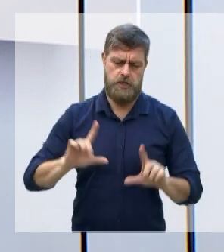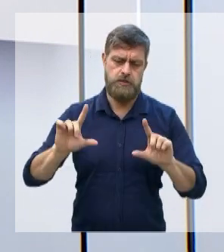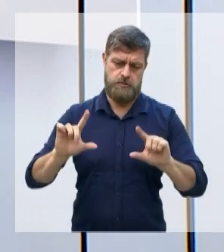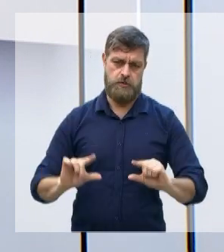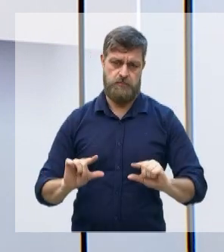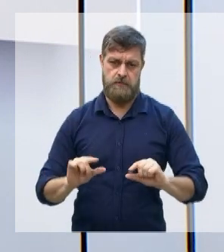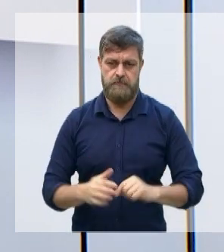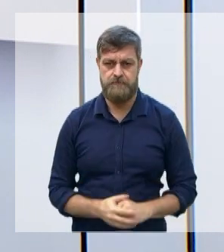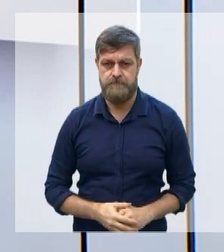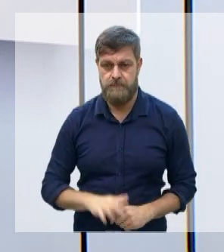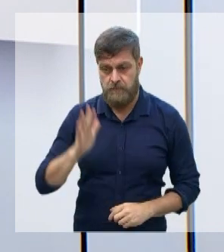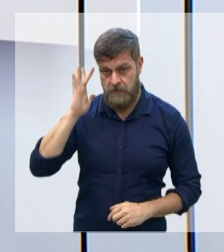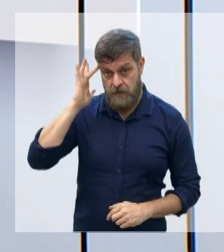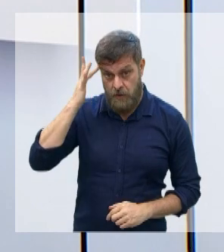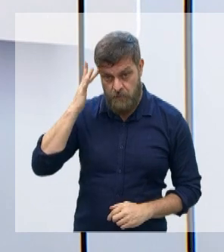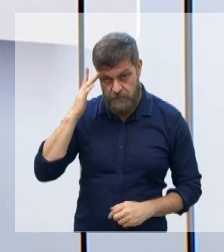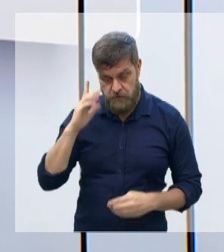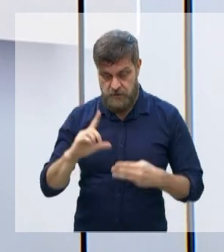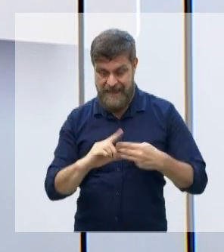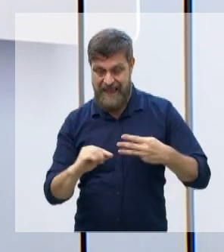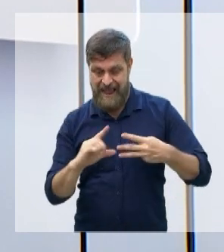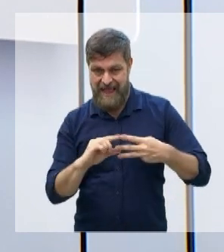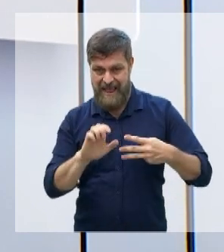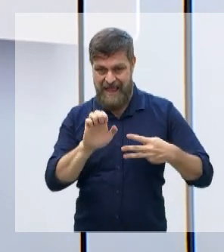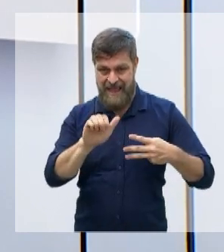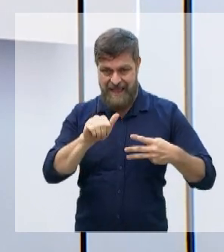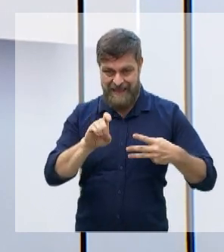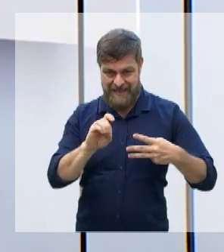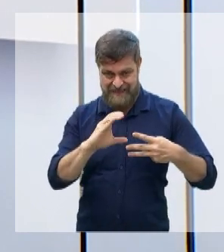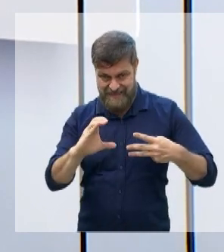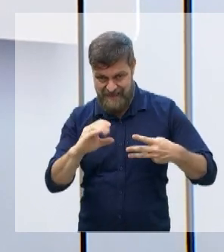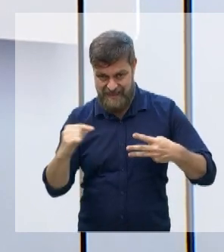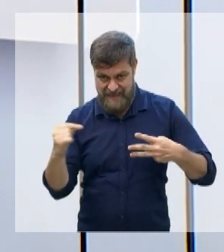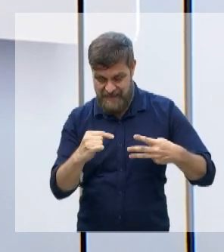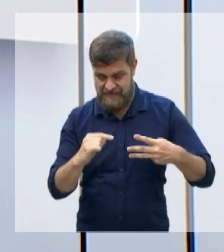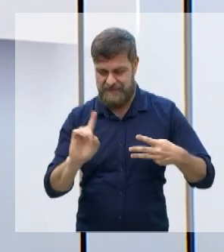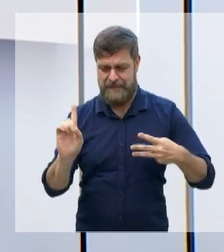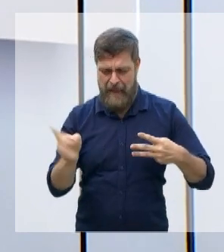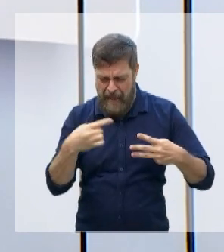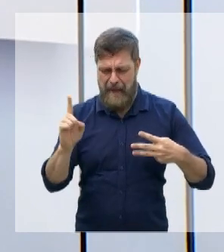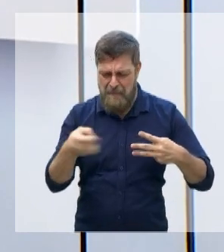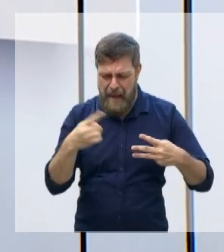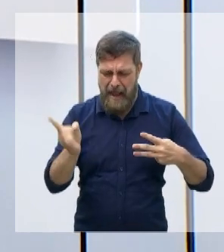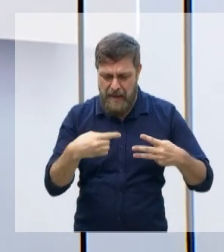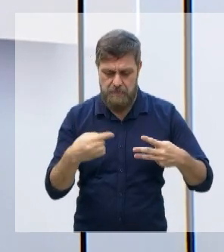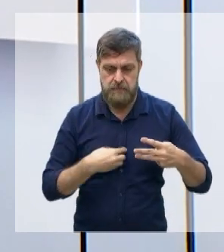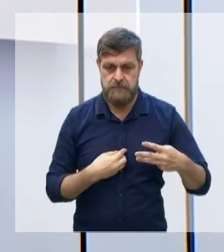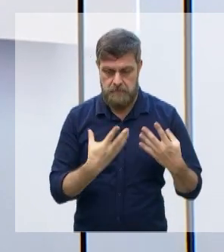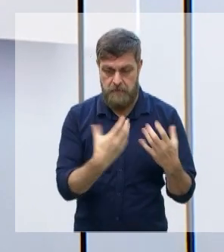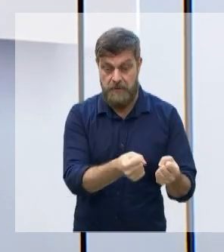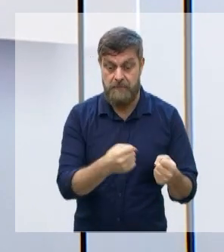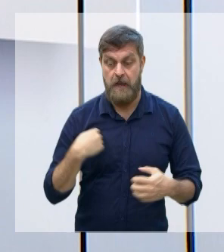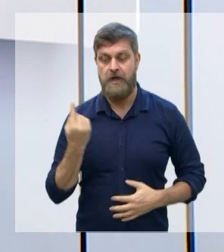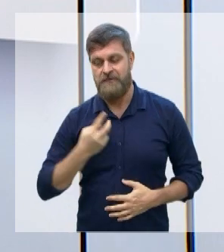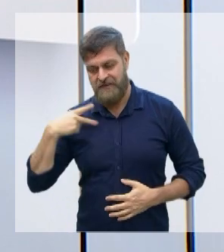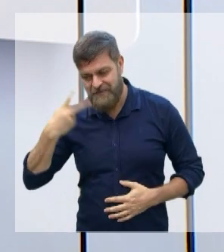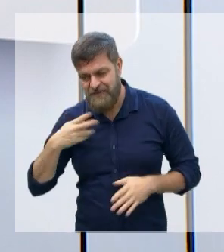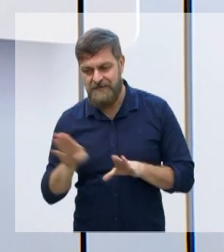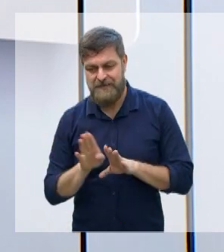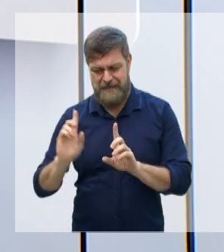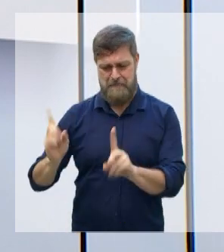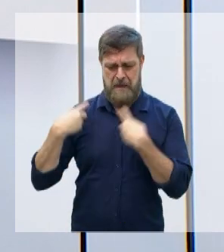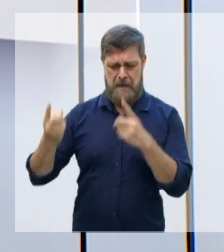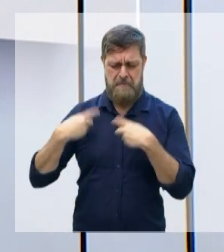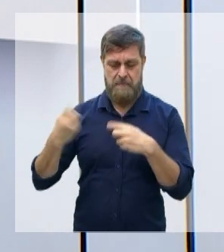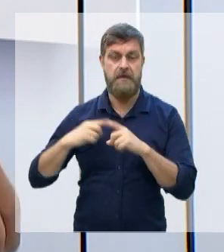acho que pra o setor para a idéia é que quem recepcionou somente as reclamações mas também para os vereadores aqui diminuíram bastante